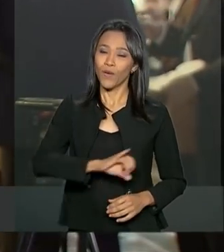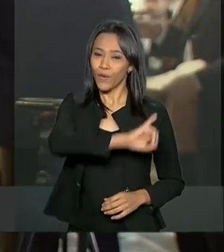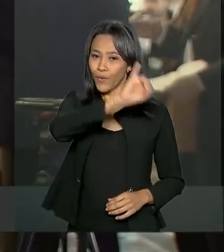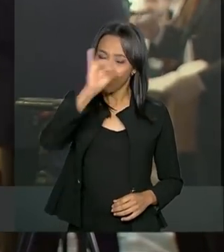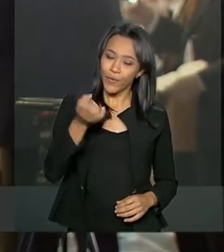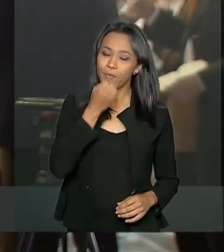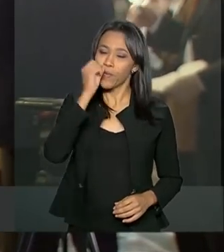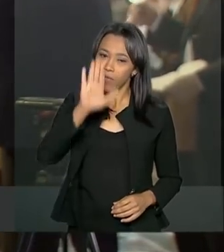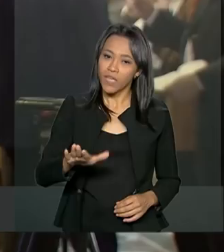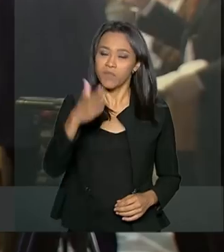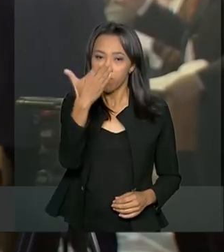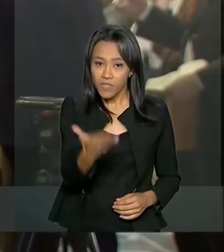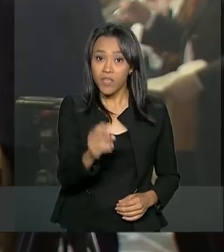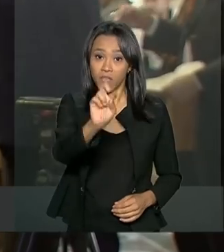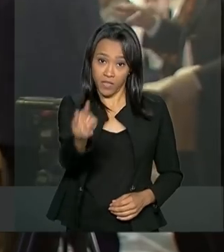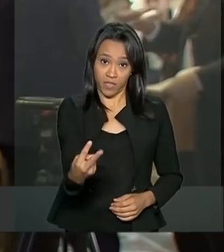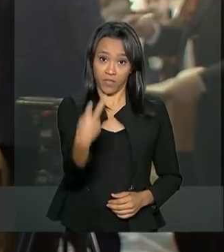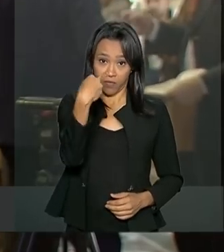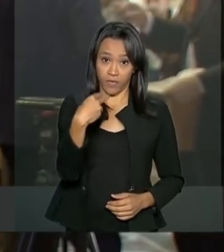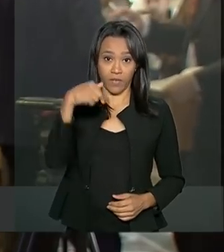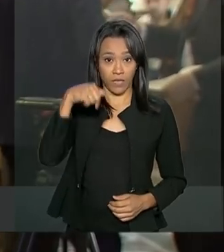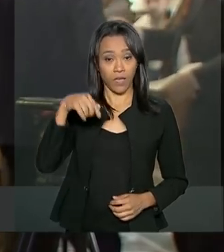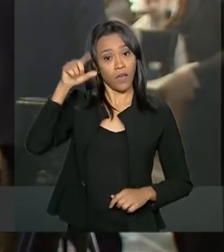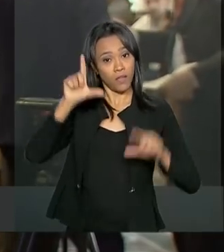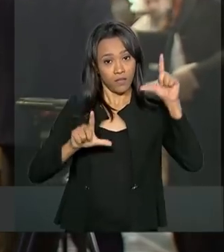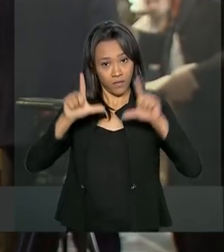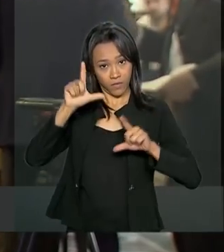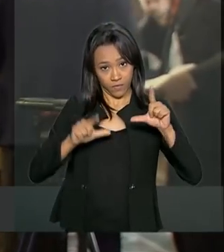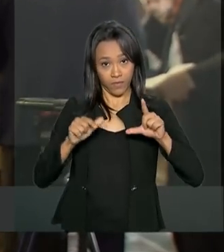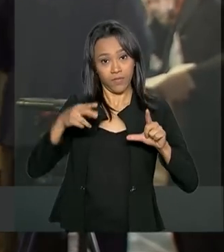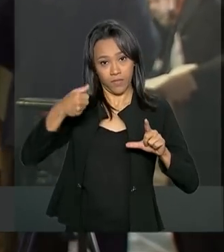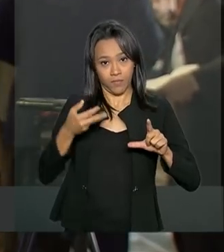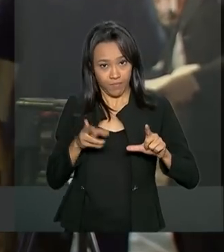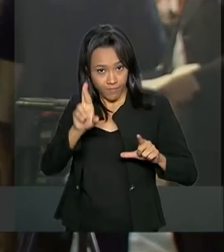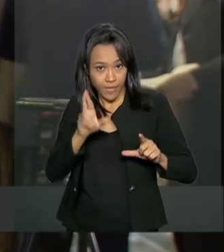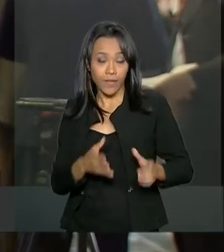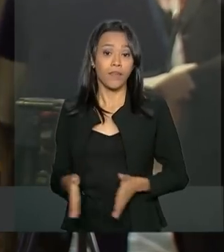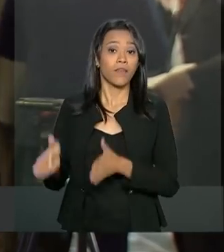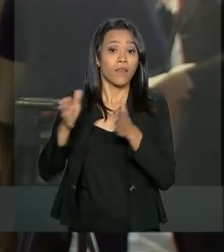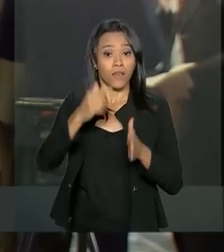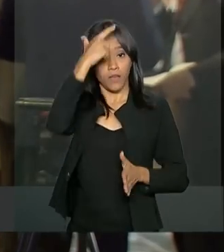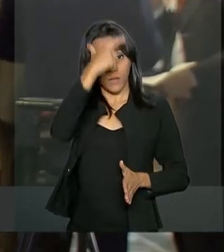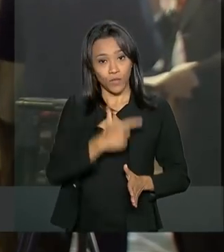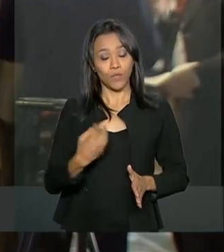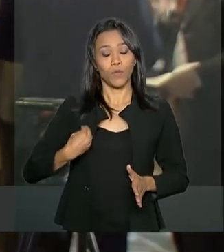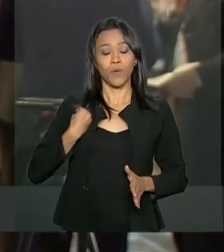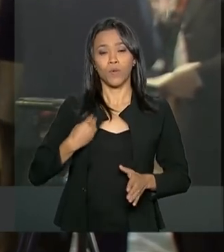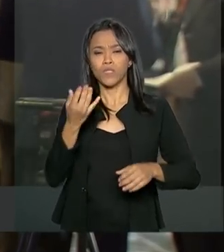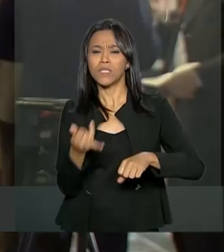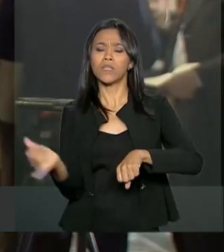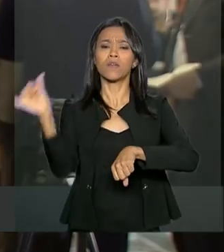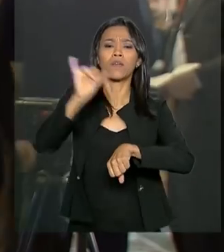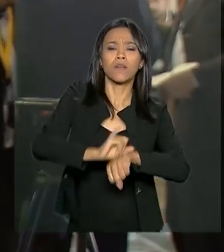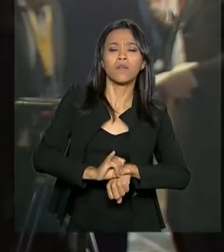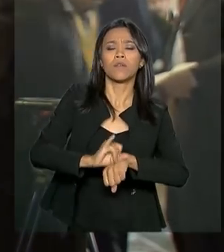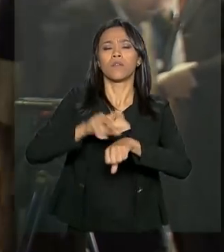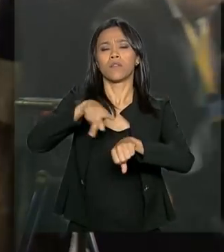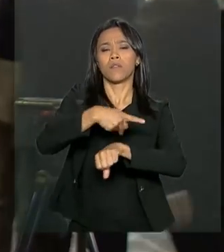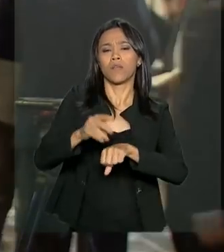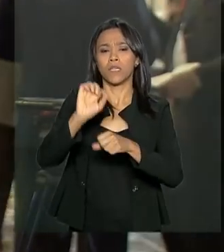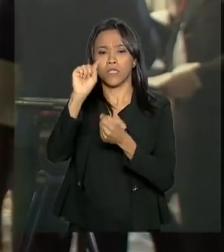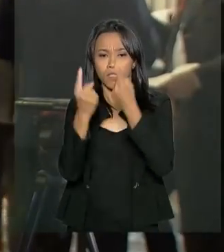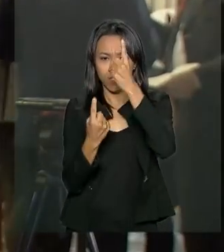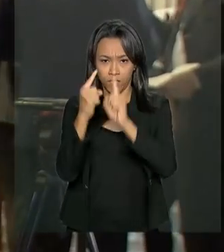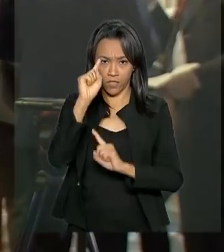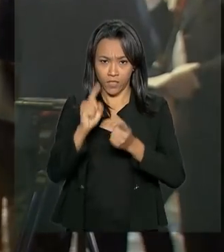Olá, boa tarde para você que acompanha ao vivo a programação da TV NBR. Eu falo ao vivo de Santiago, no Chile, onde ocorre neste momento